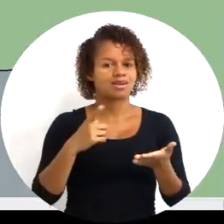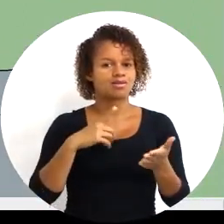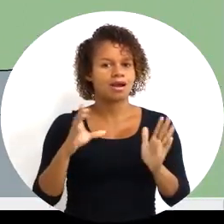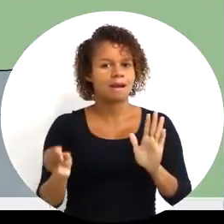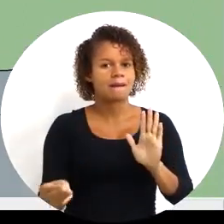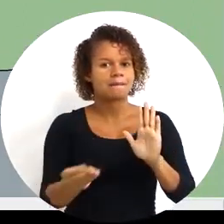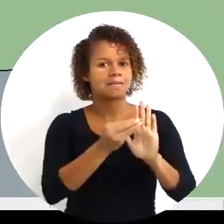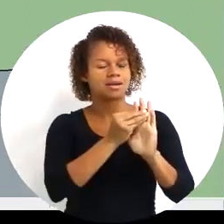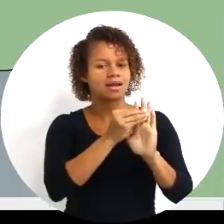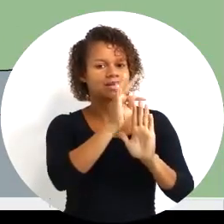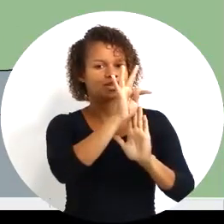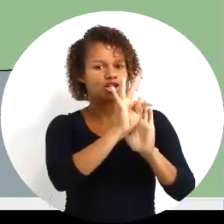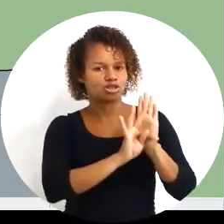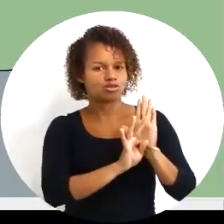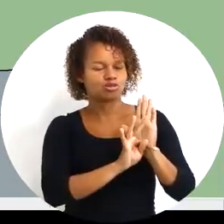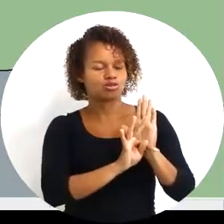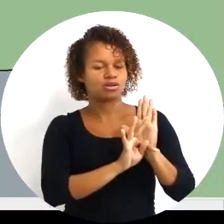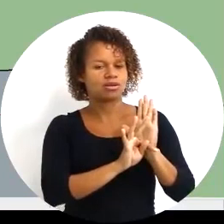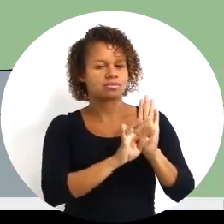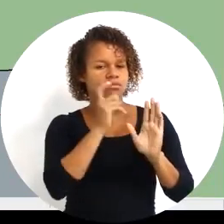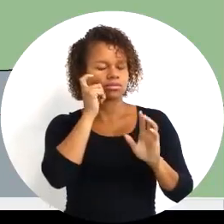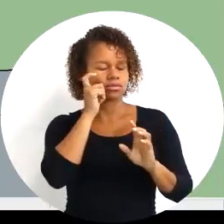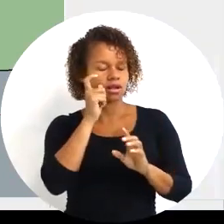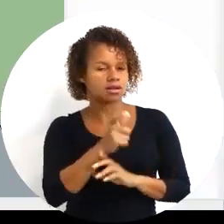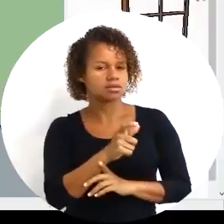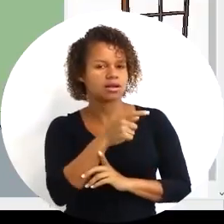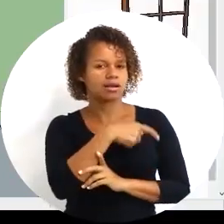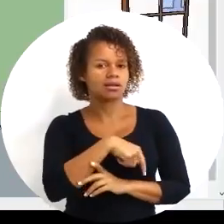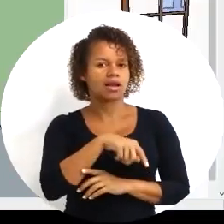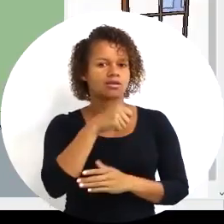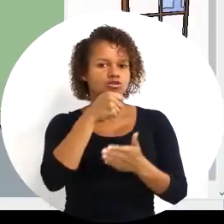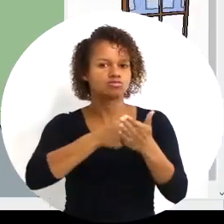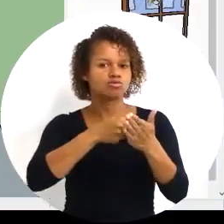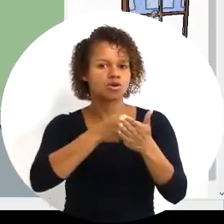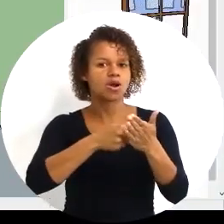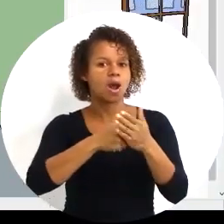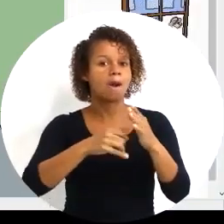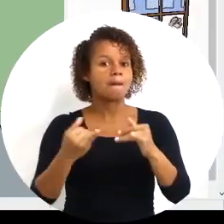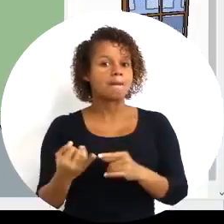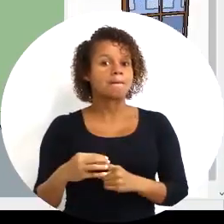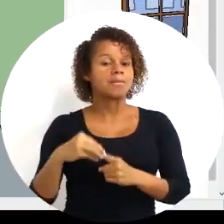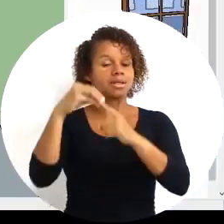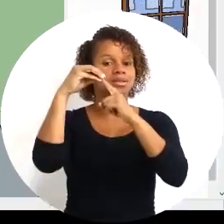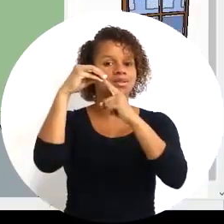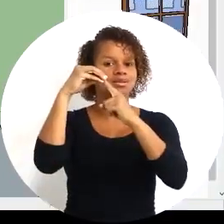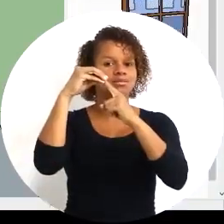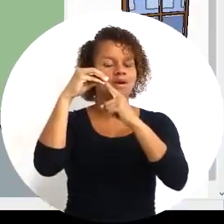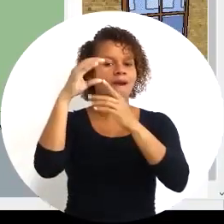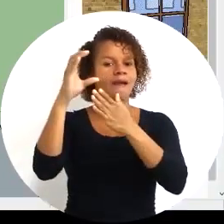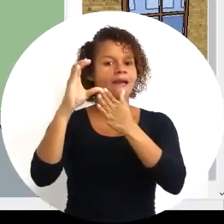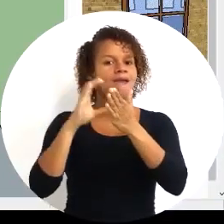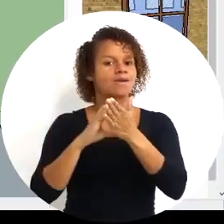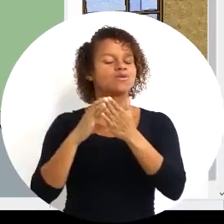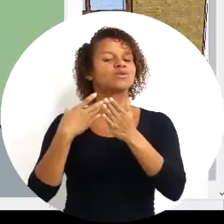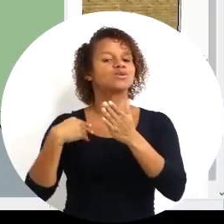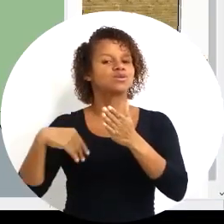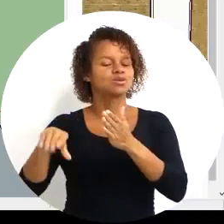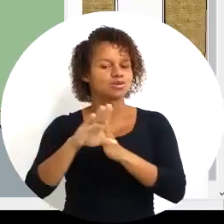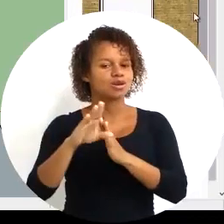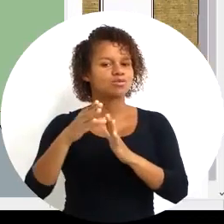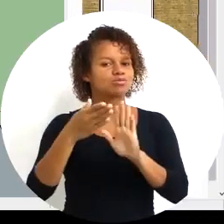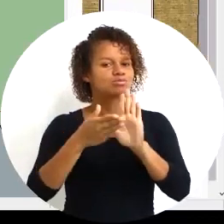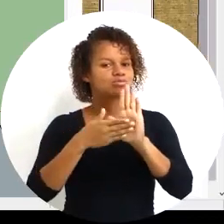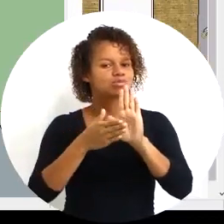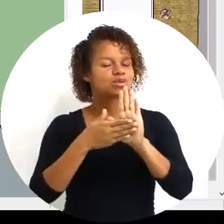e agora nós vamos aplicar então essas texturas, mas o mais interessante aqui é explorar um dos principais recursos que o